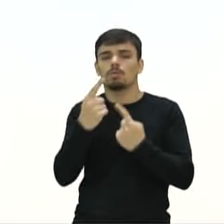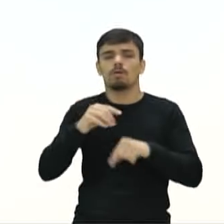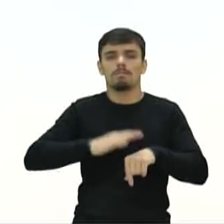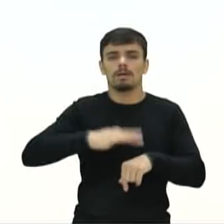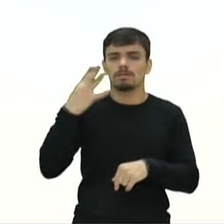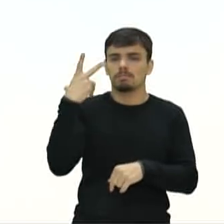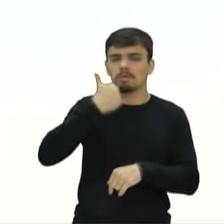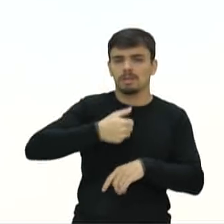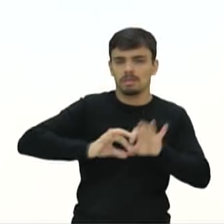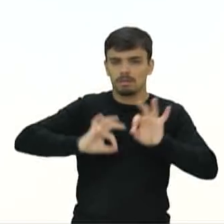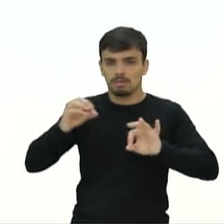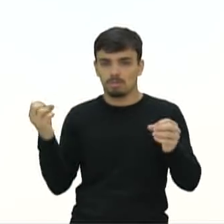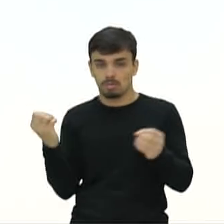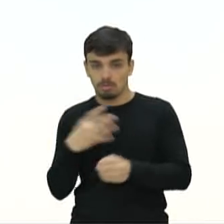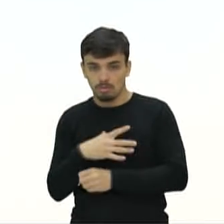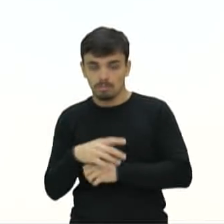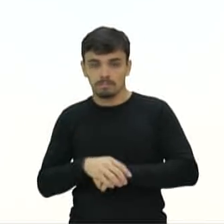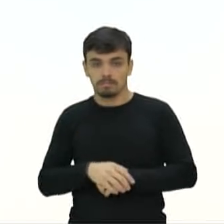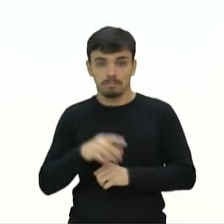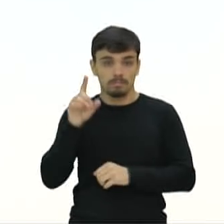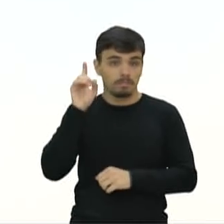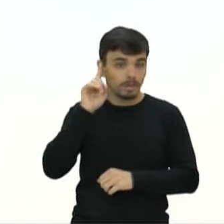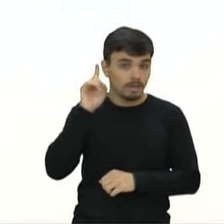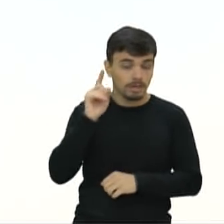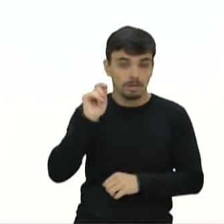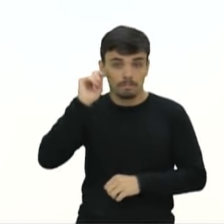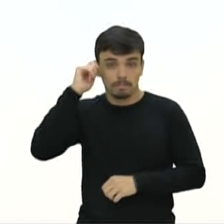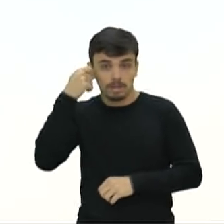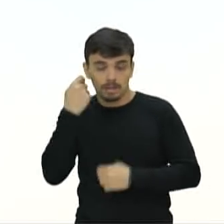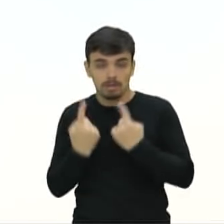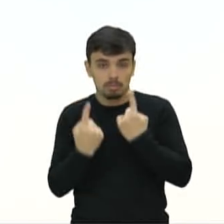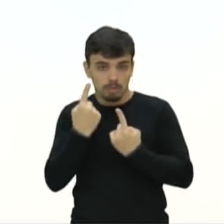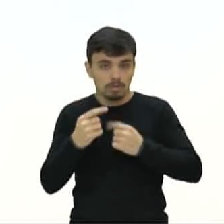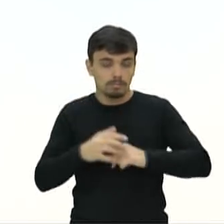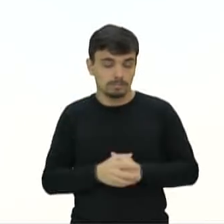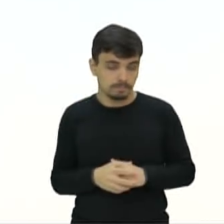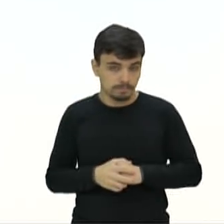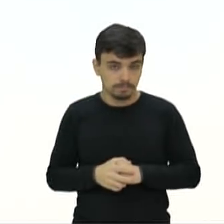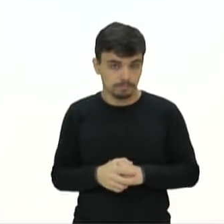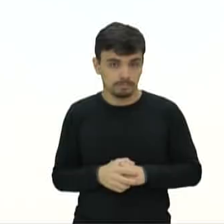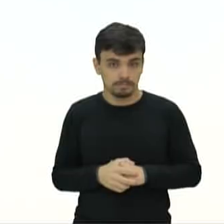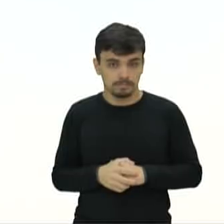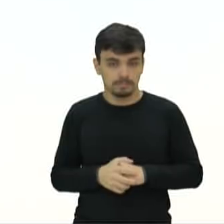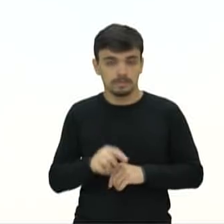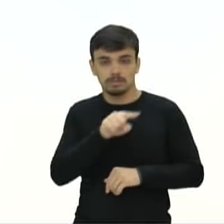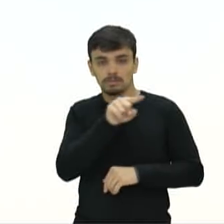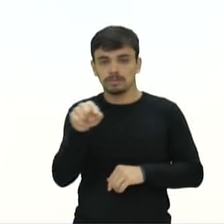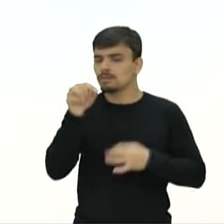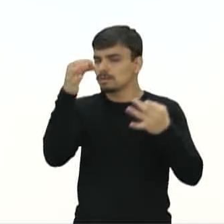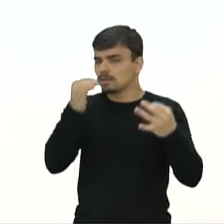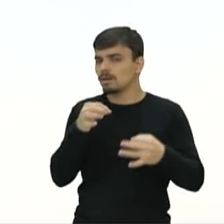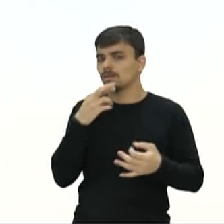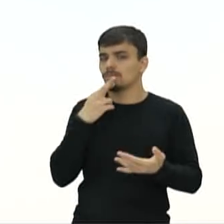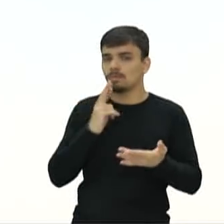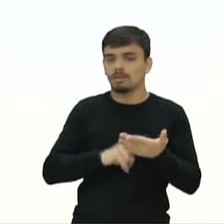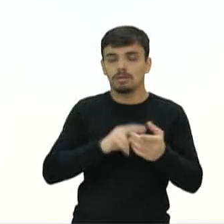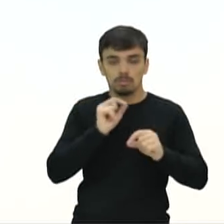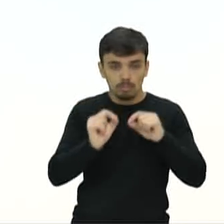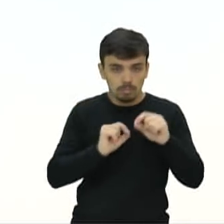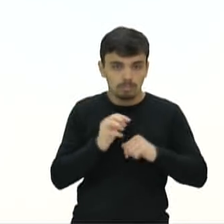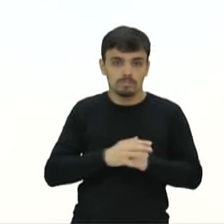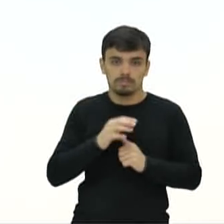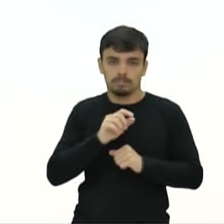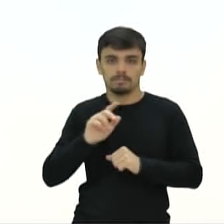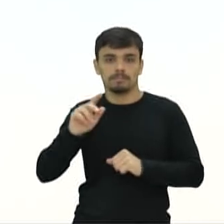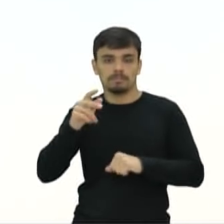mais moderna? A branca ou a preta, com detalhes em prata? Você provavelmente vai dizer que é